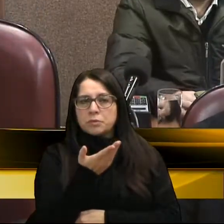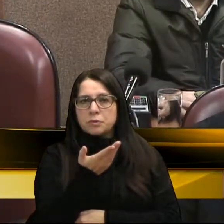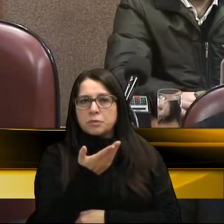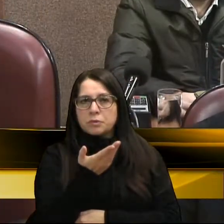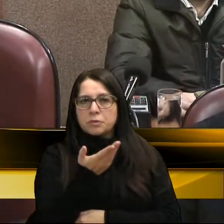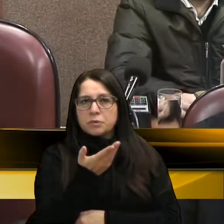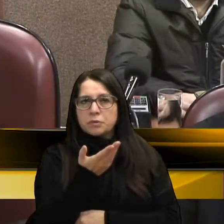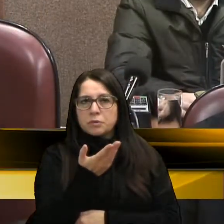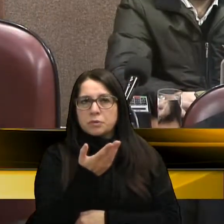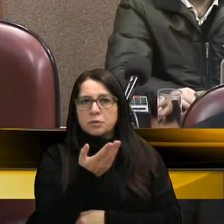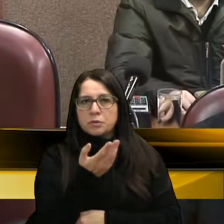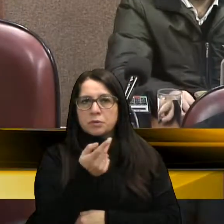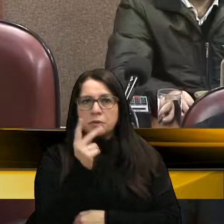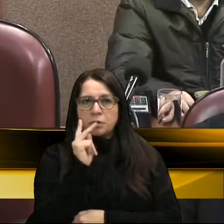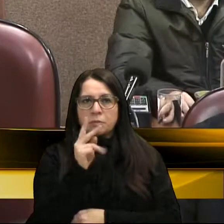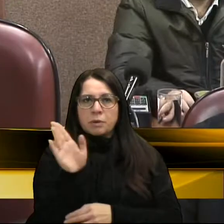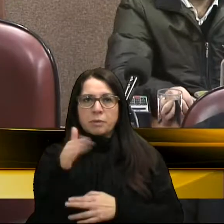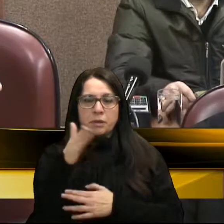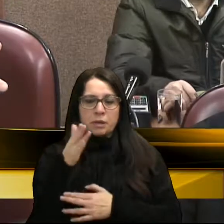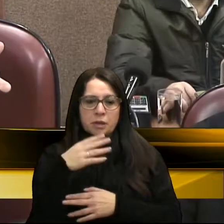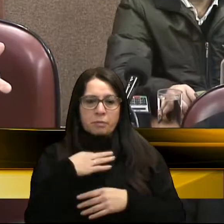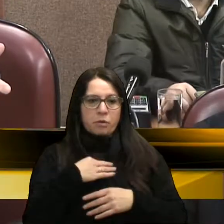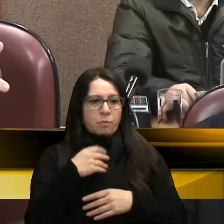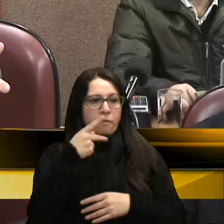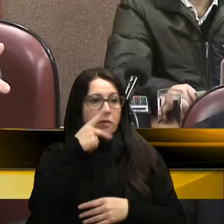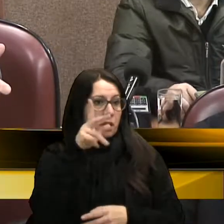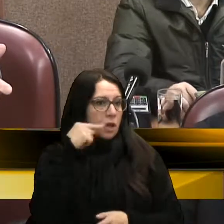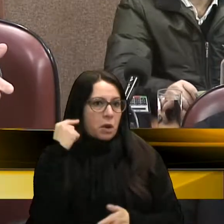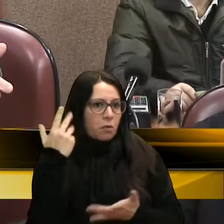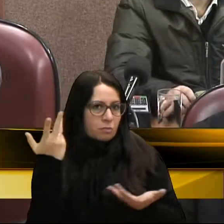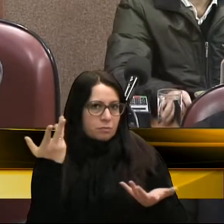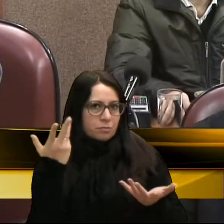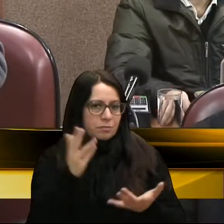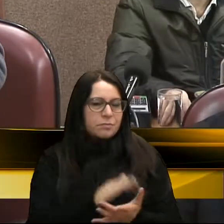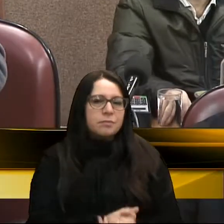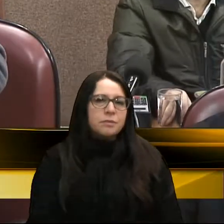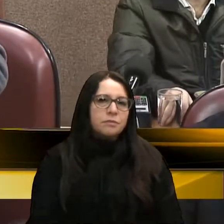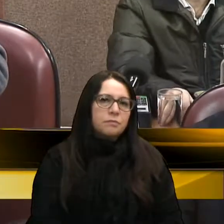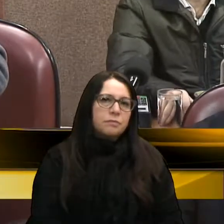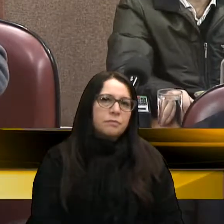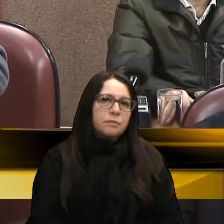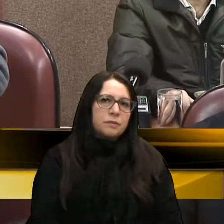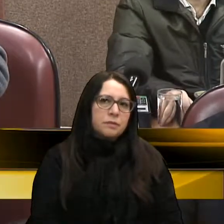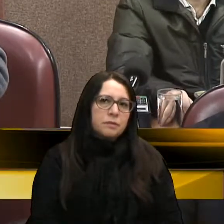numa roupa, vamos dizer que é louco. Né?